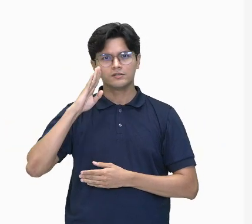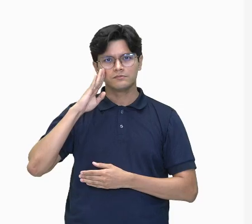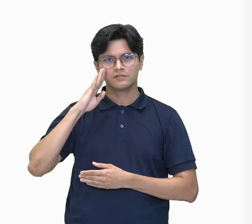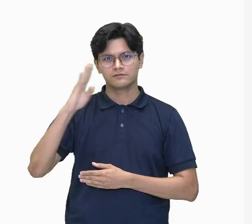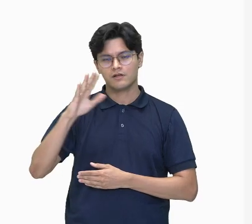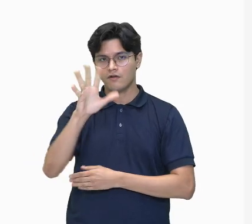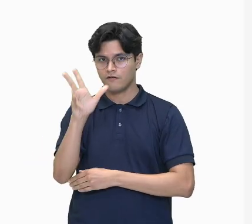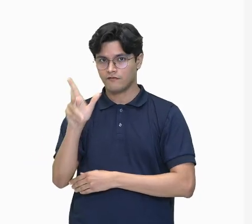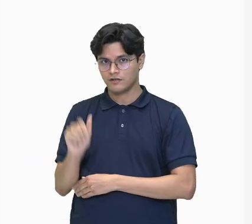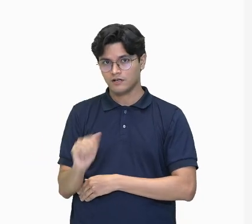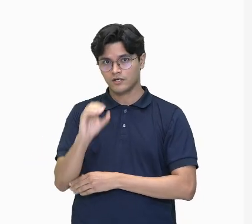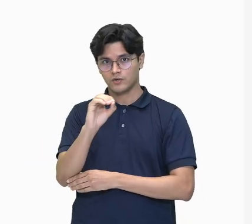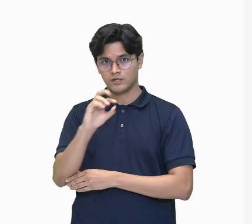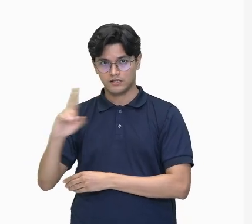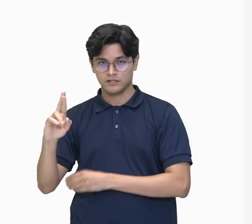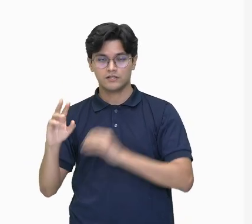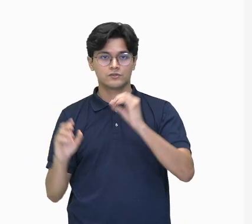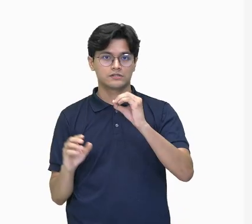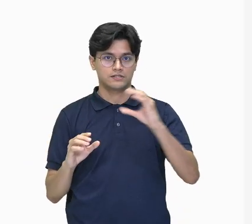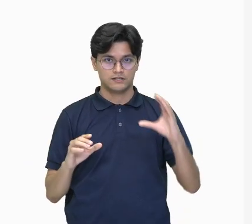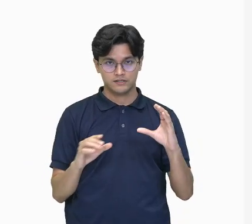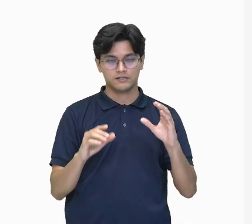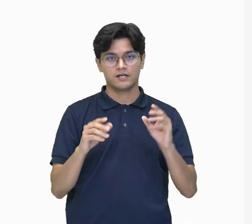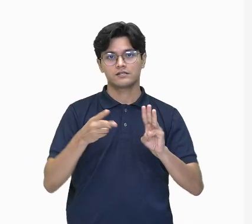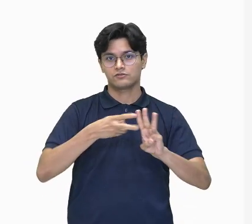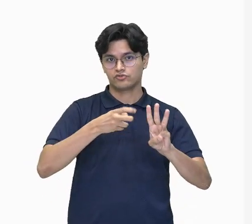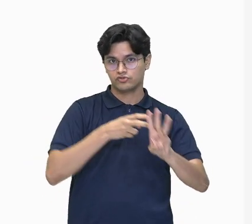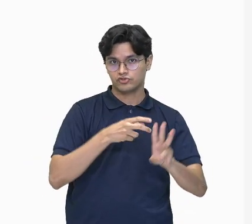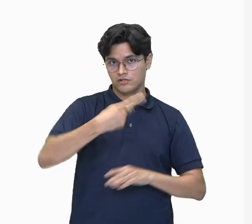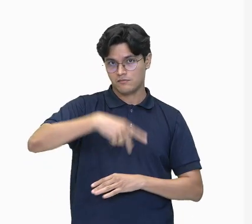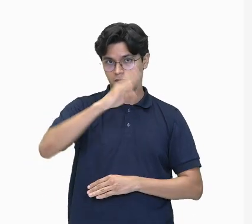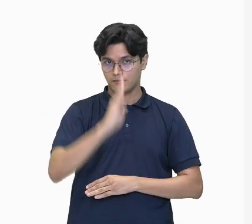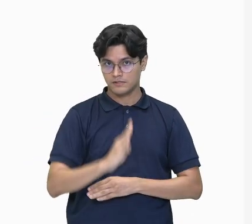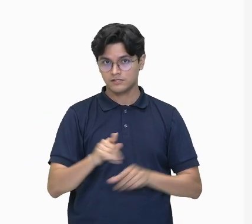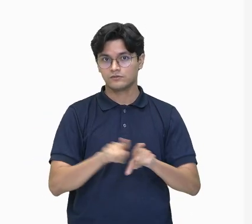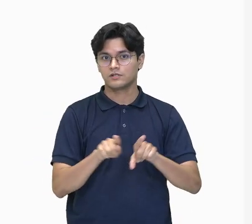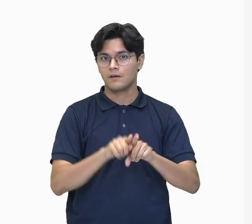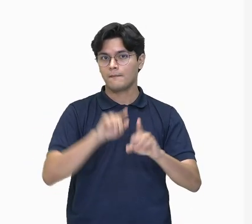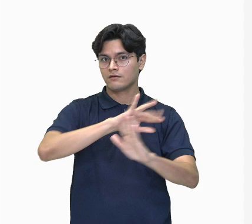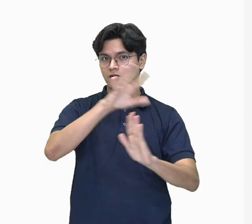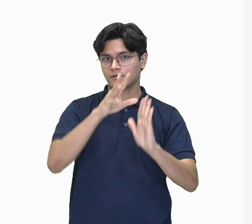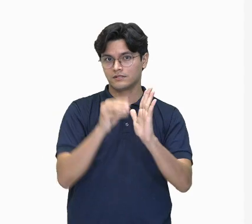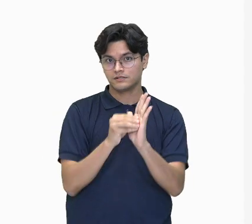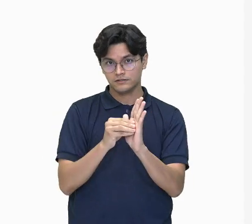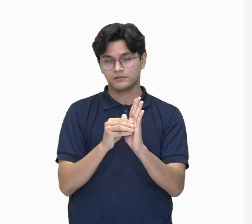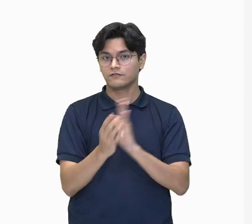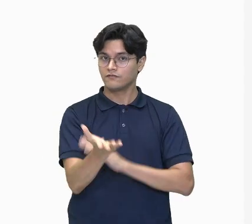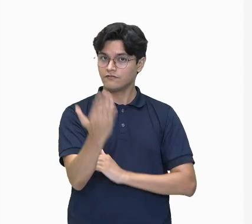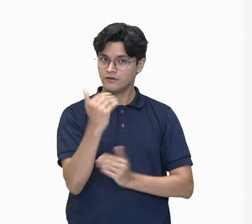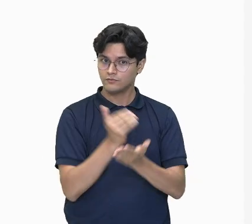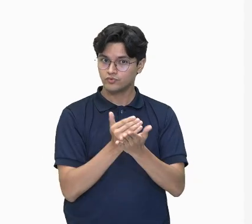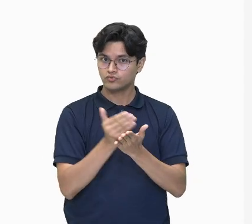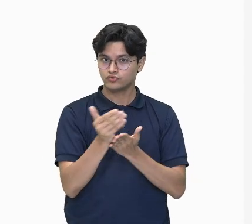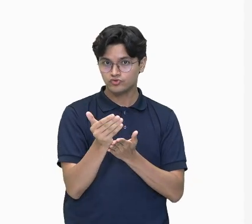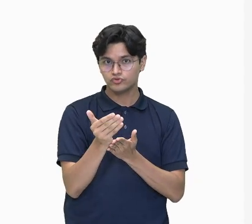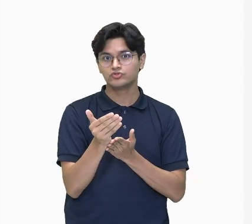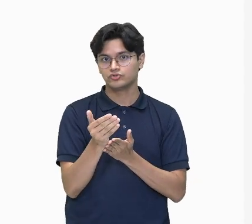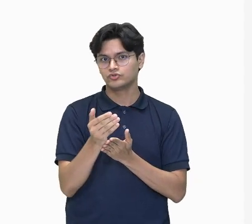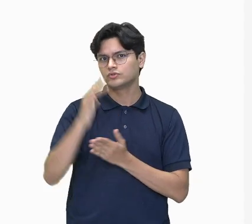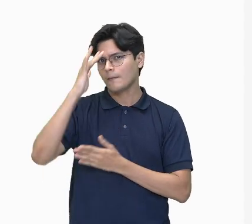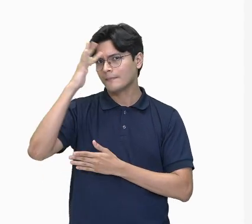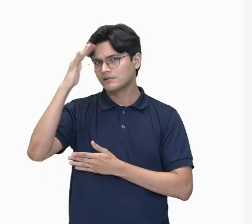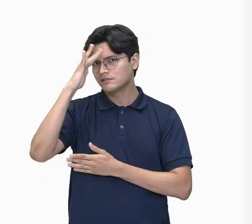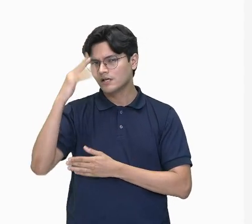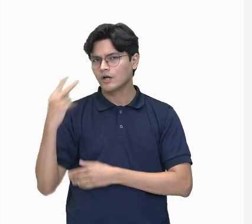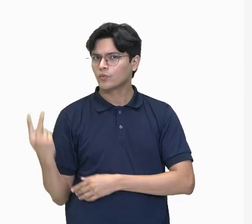orientais, ocidentais, indígenas brasileiras e amazônicas. E vamos juntos e juntas pensar os valores